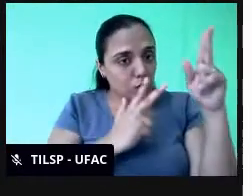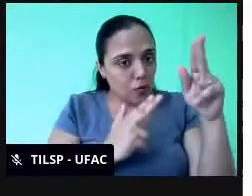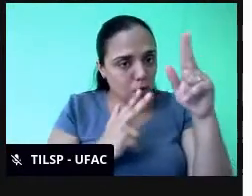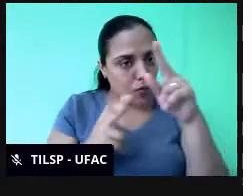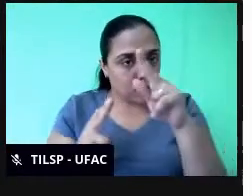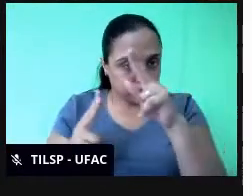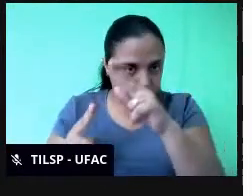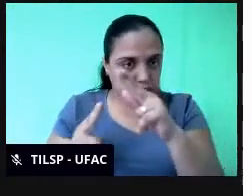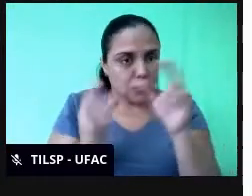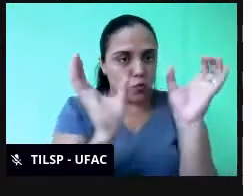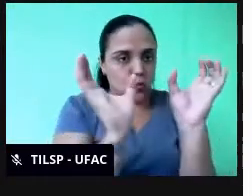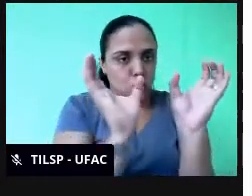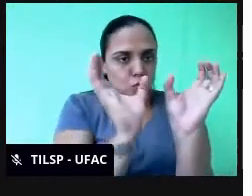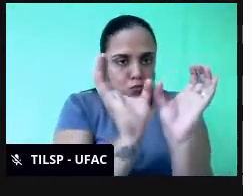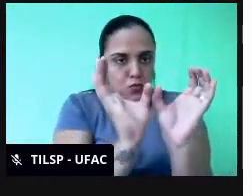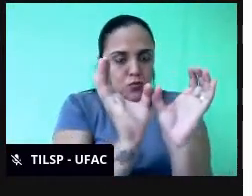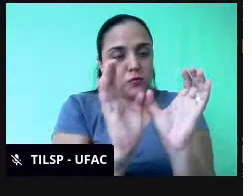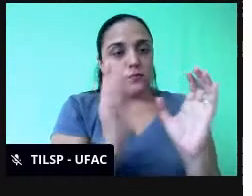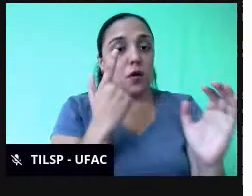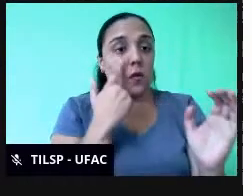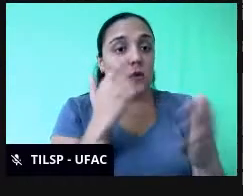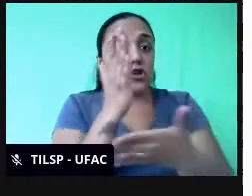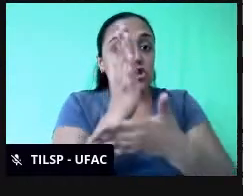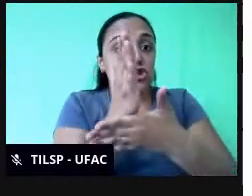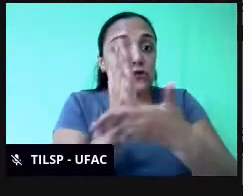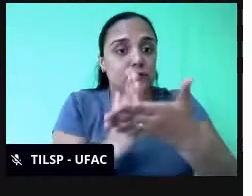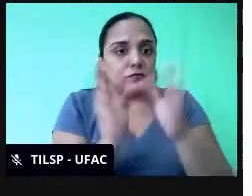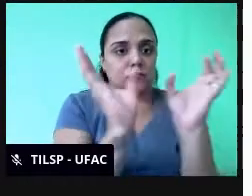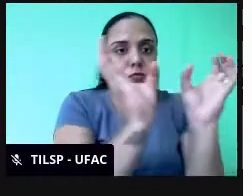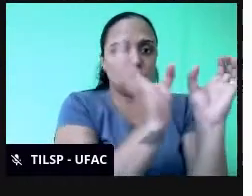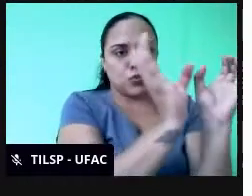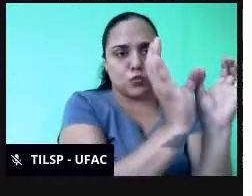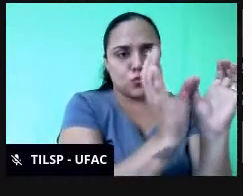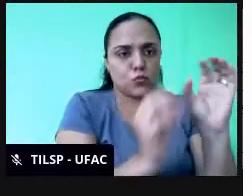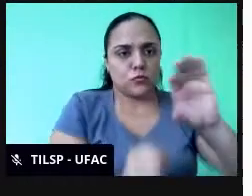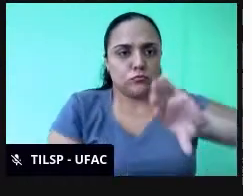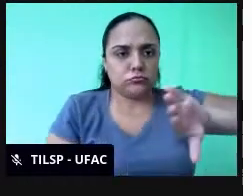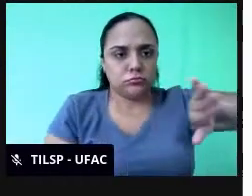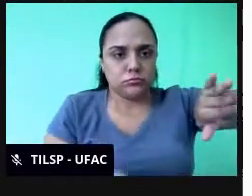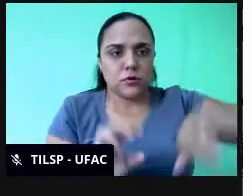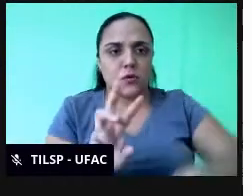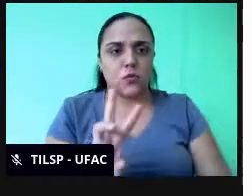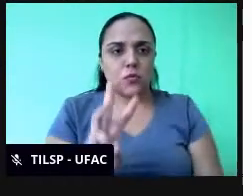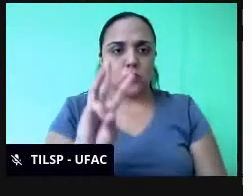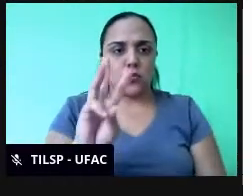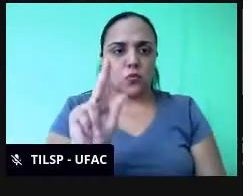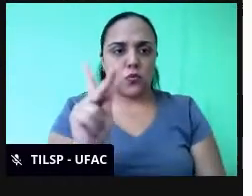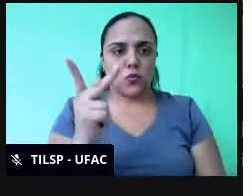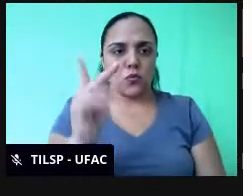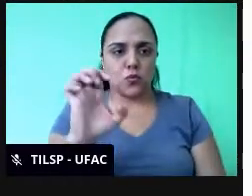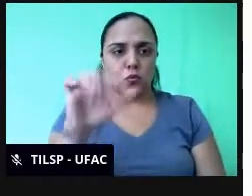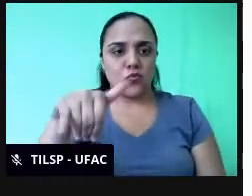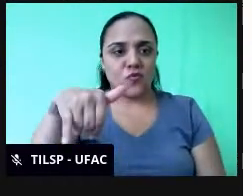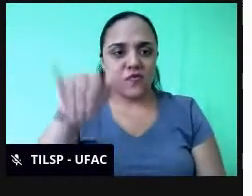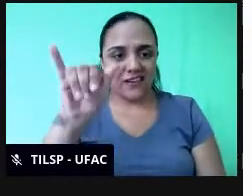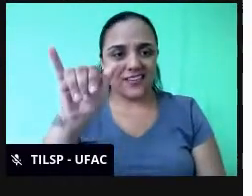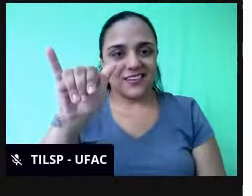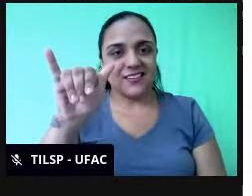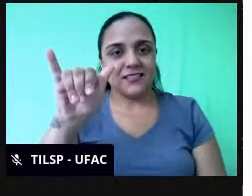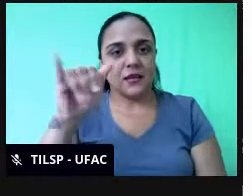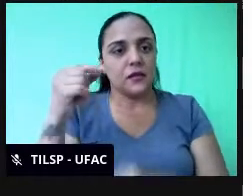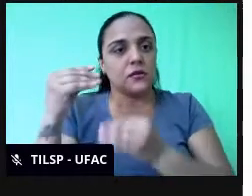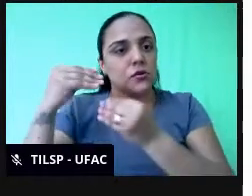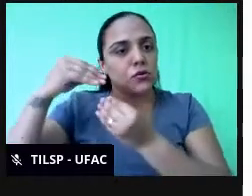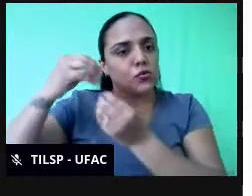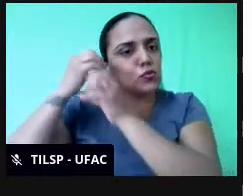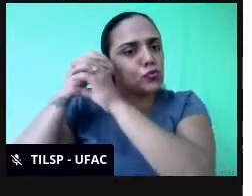um grupo recebeu como suplemento o whey protein, então uma dose de 50 gramas de proteína dividida